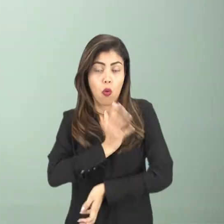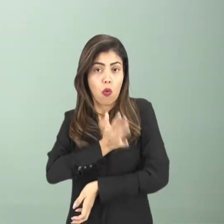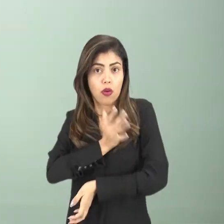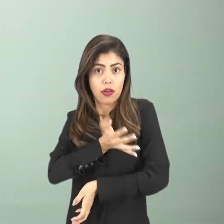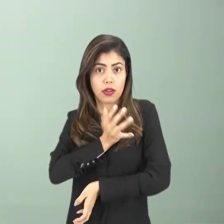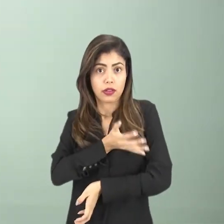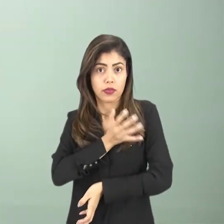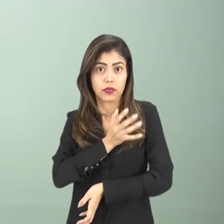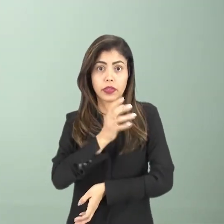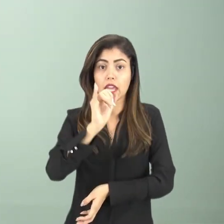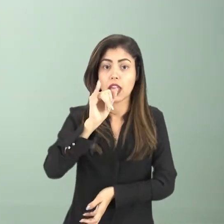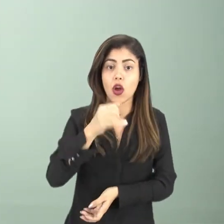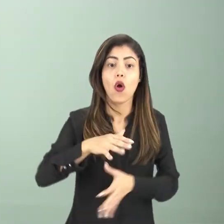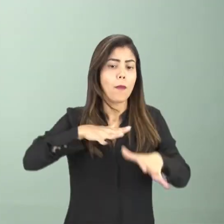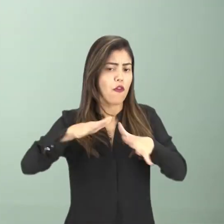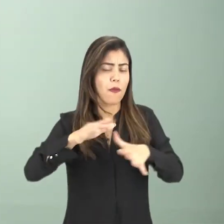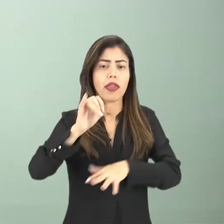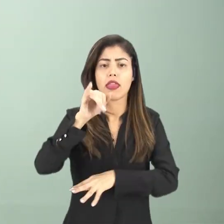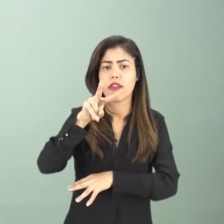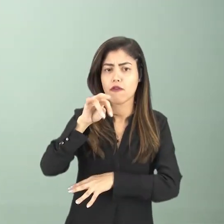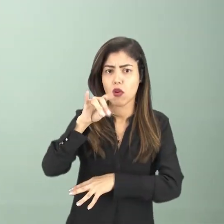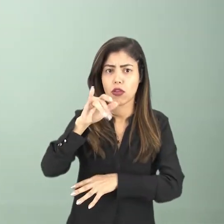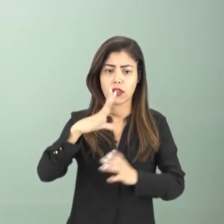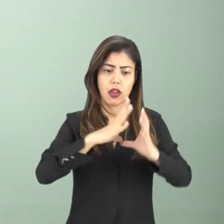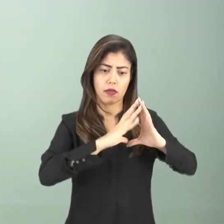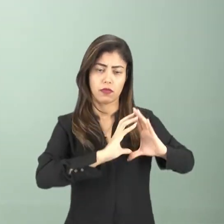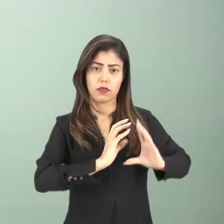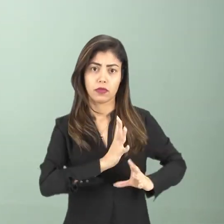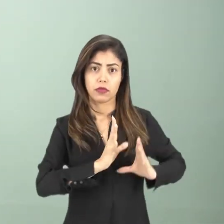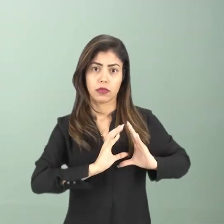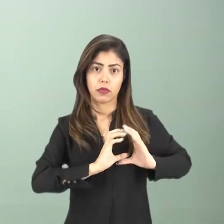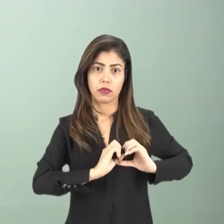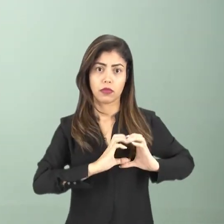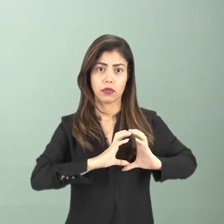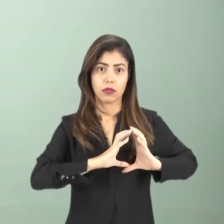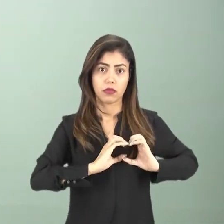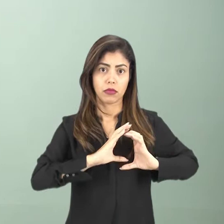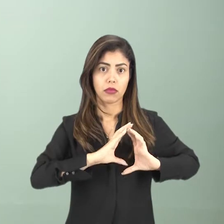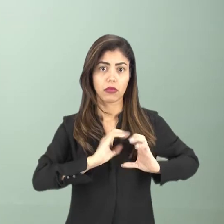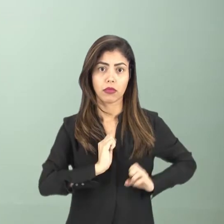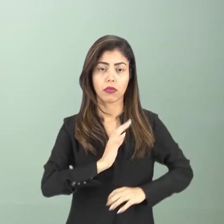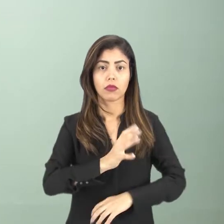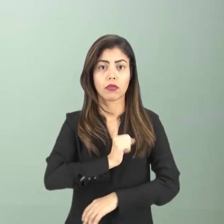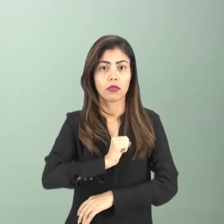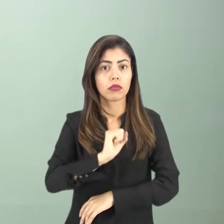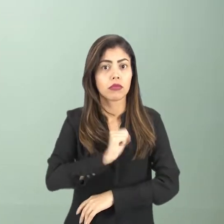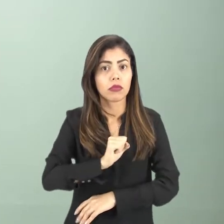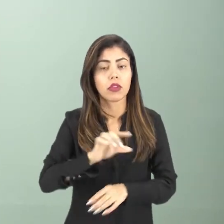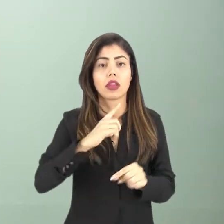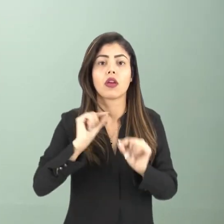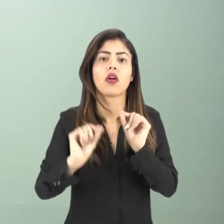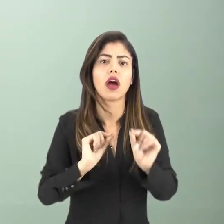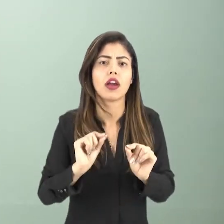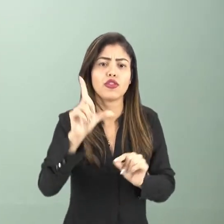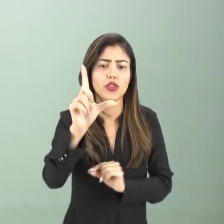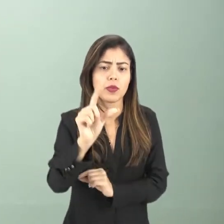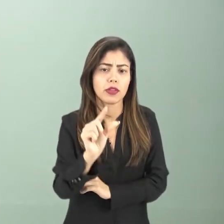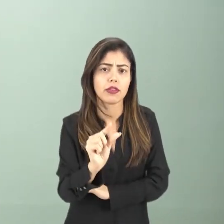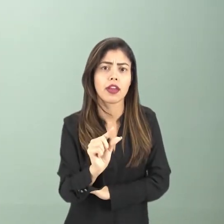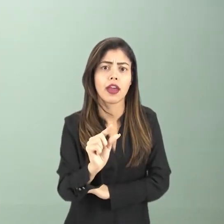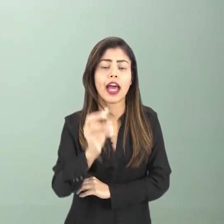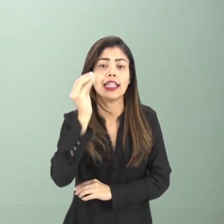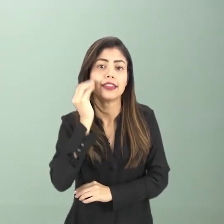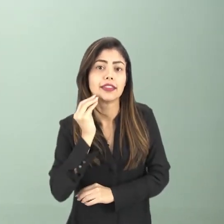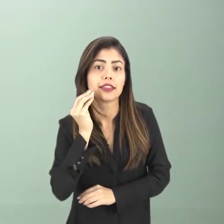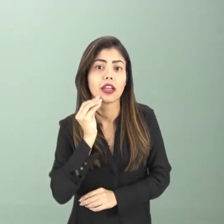um movimento involuntário, um movimento de contração, se esse cálcio no sangue começar a diminuir, o nosso coração ele vai